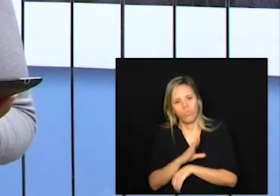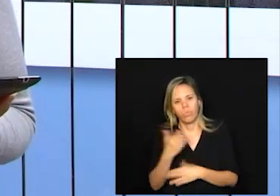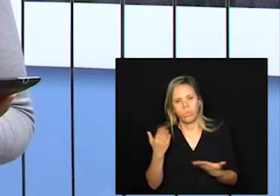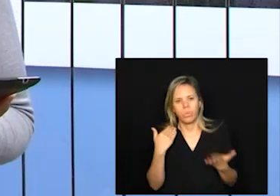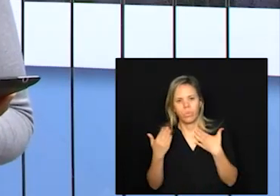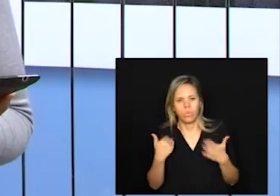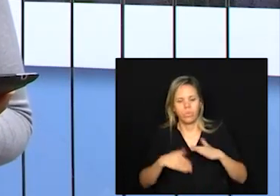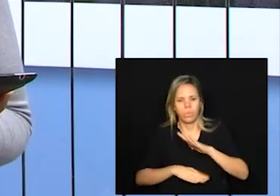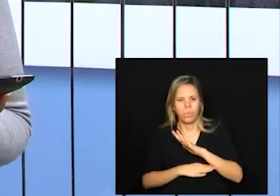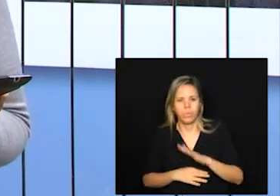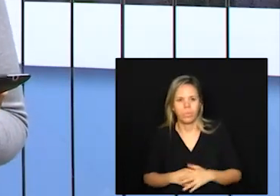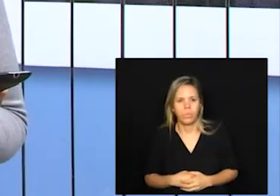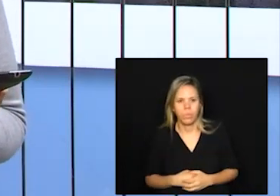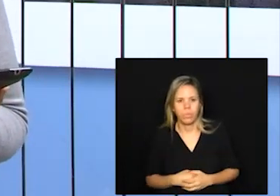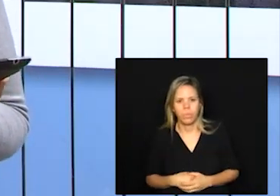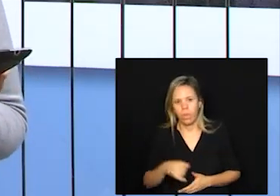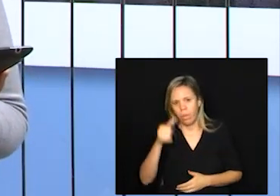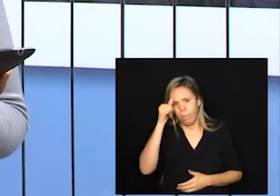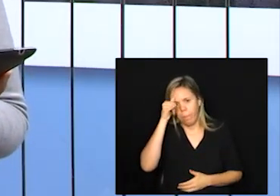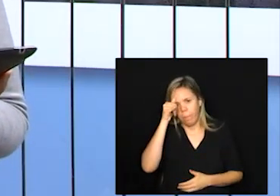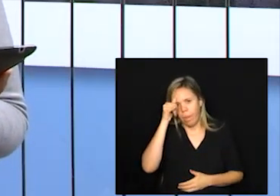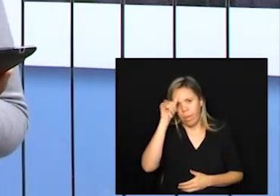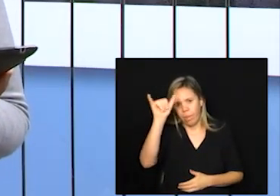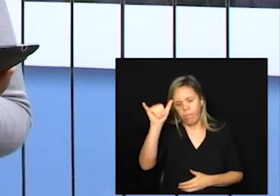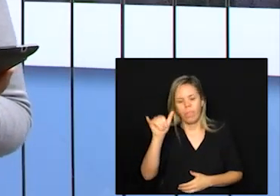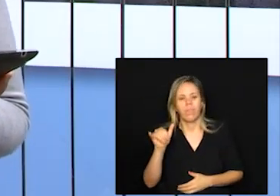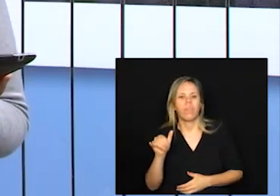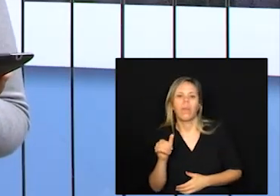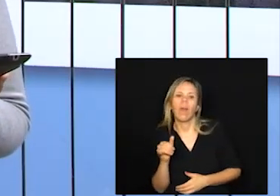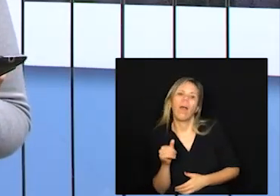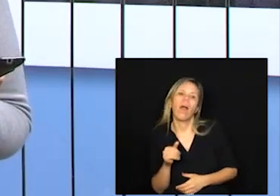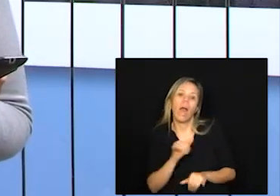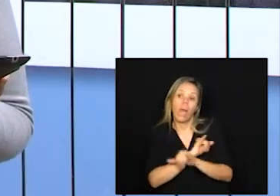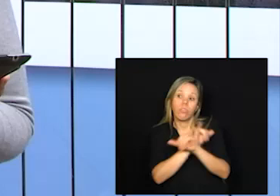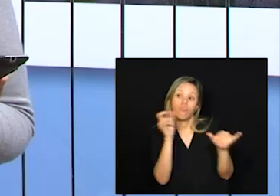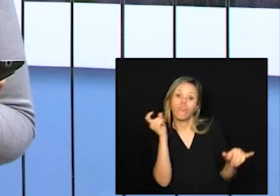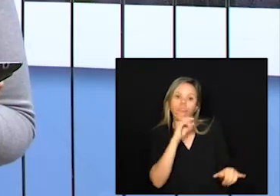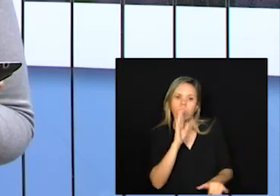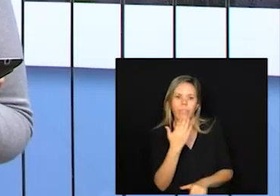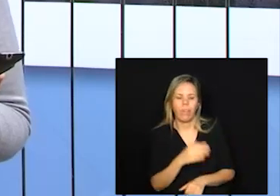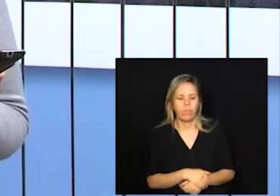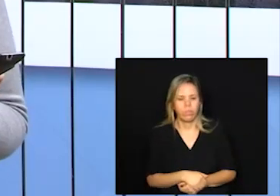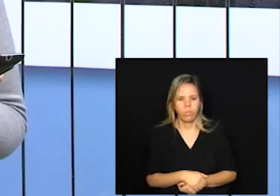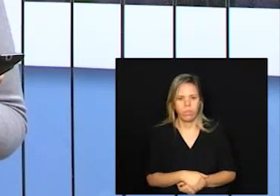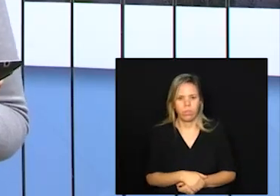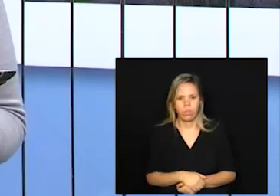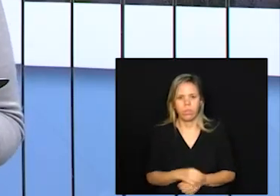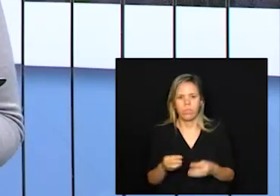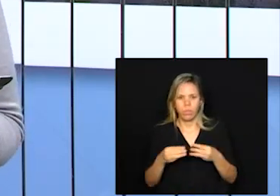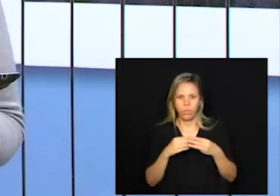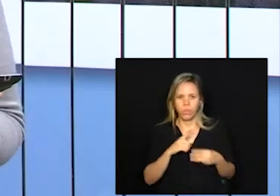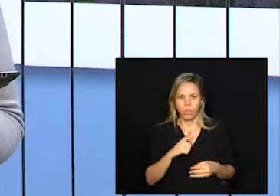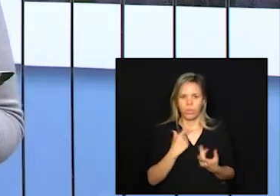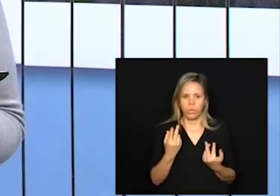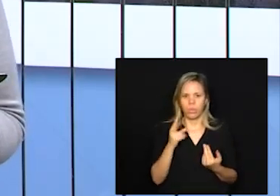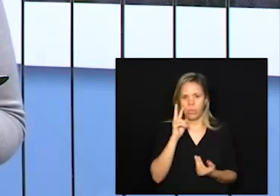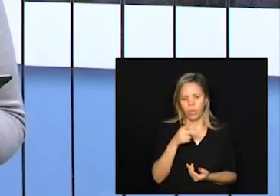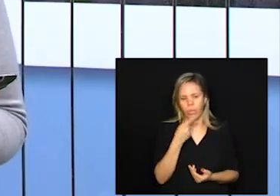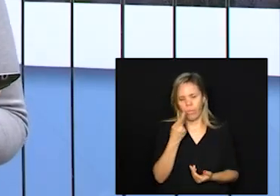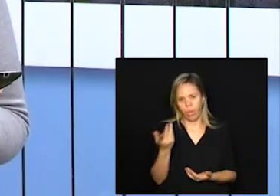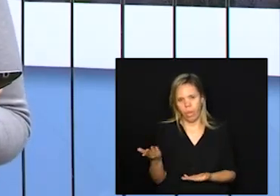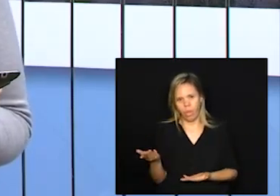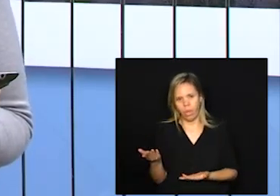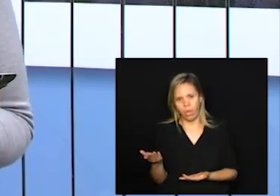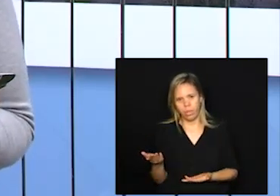debate aqui na Câmara, que é o combate a fake news, e ainda temos as moções, como nós dissemos